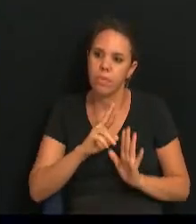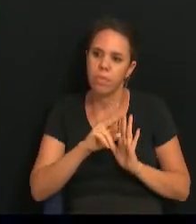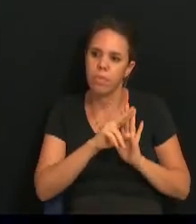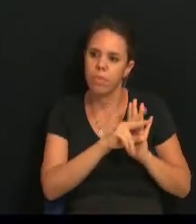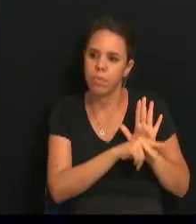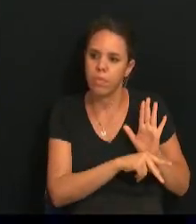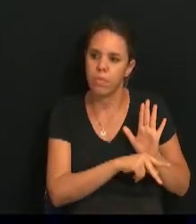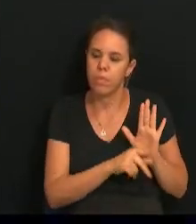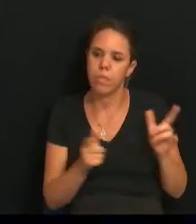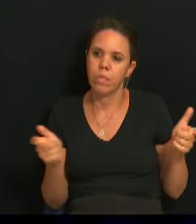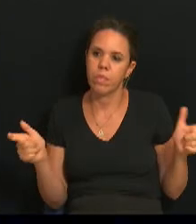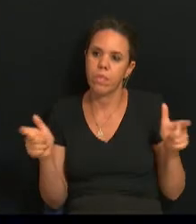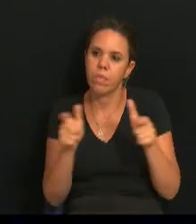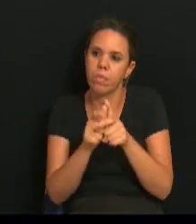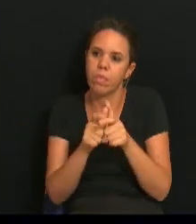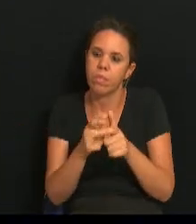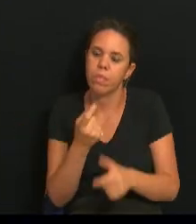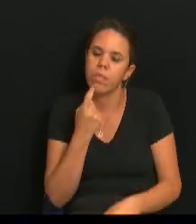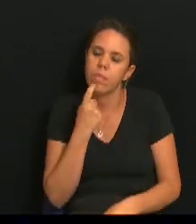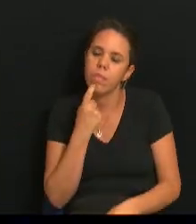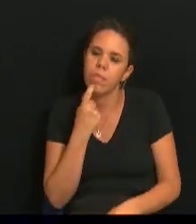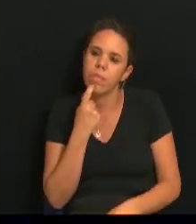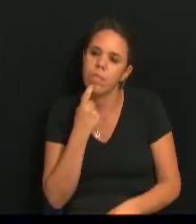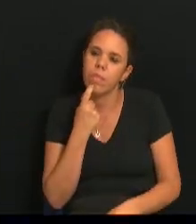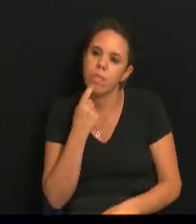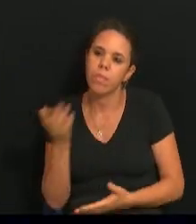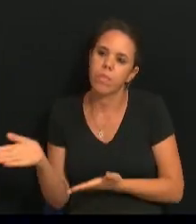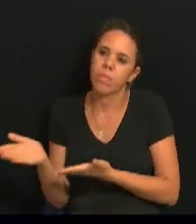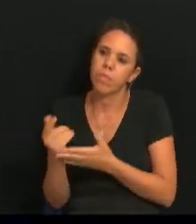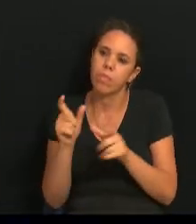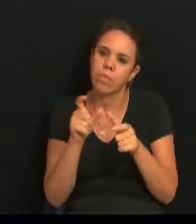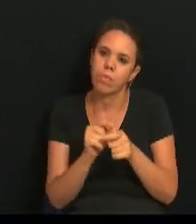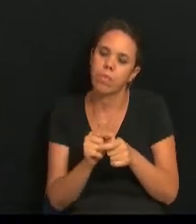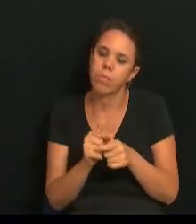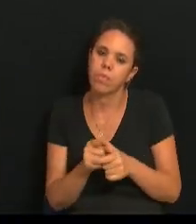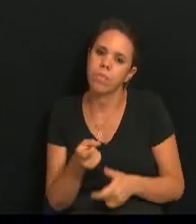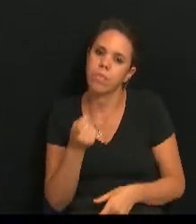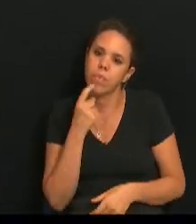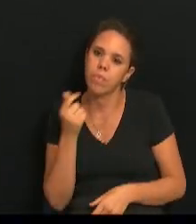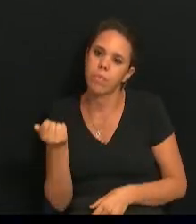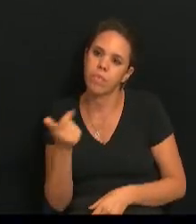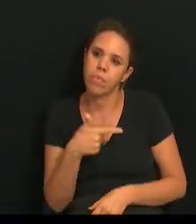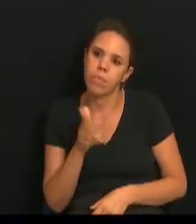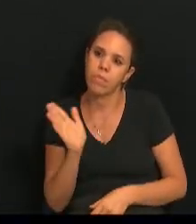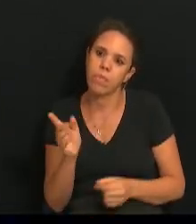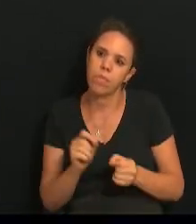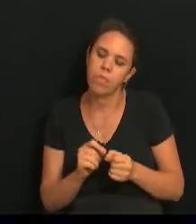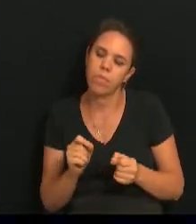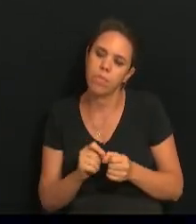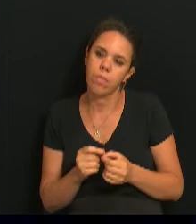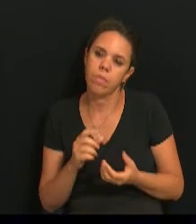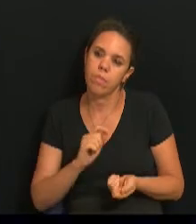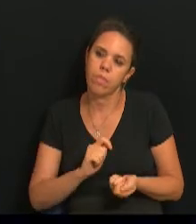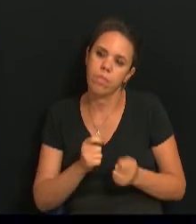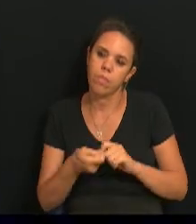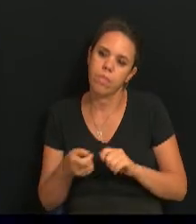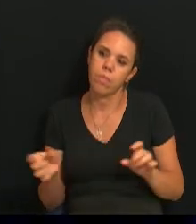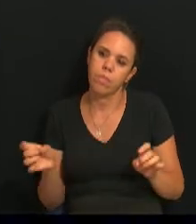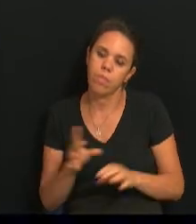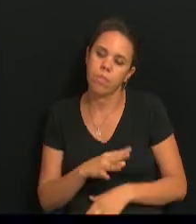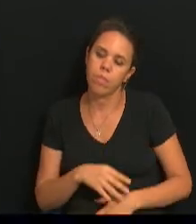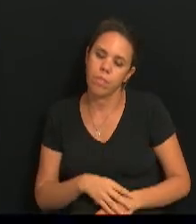muito menores que Campinas, com arrecadações menores que Campinas, já fizeram a adequação